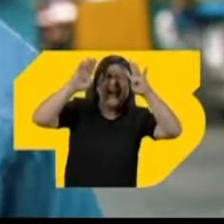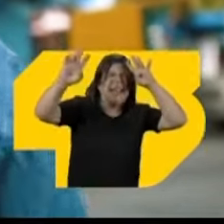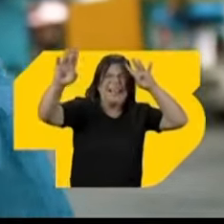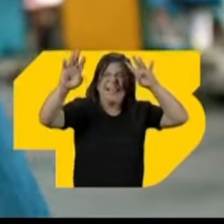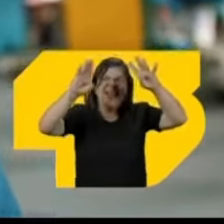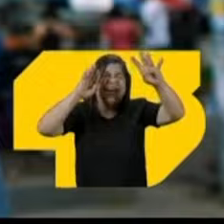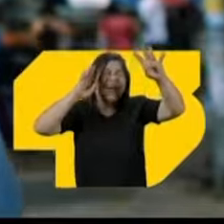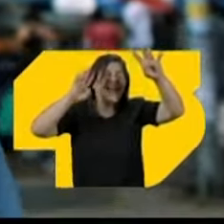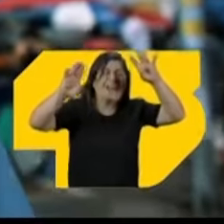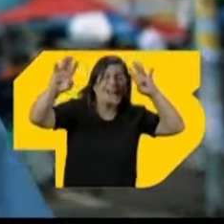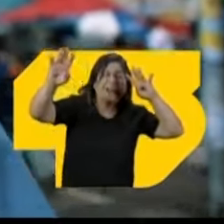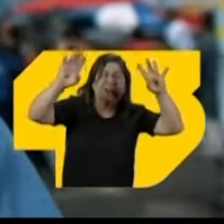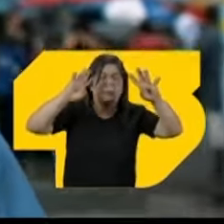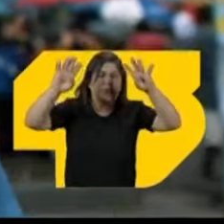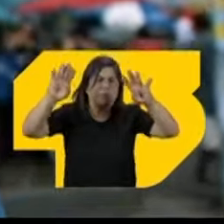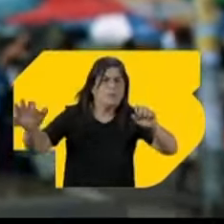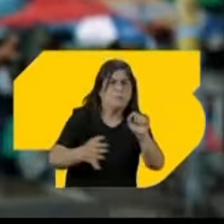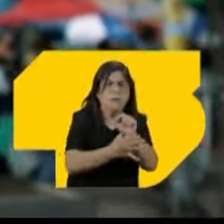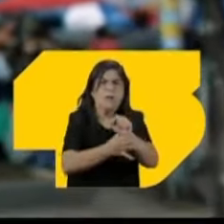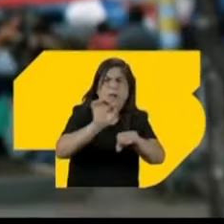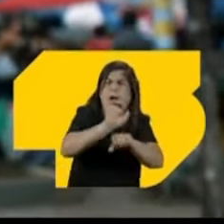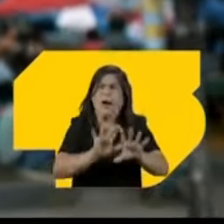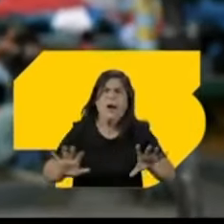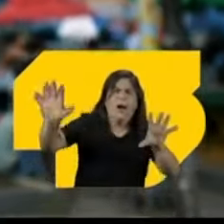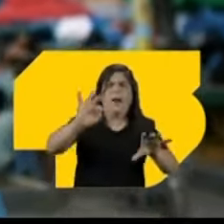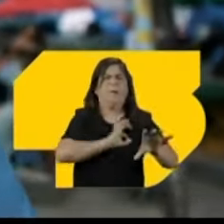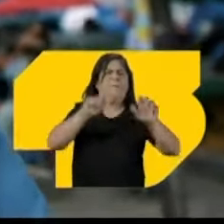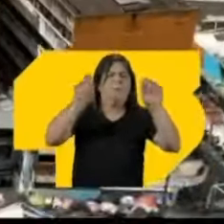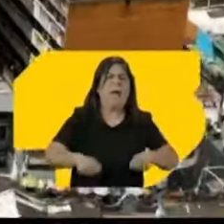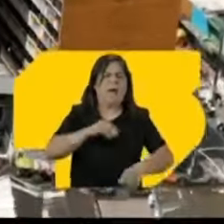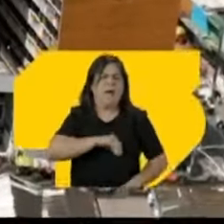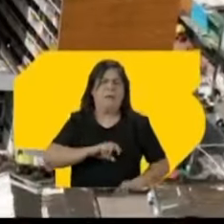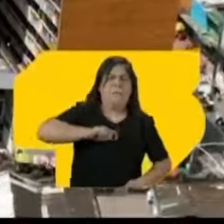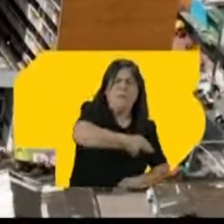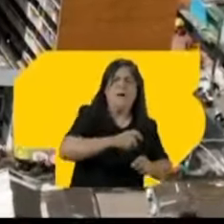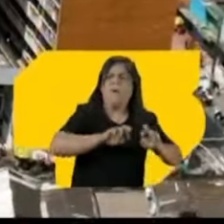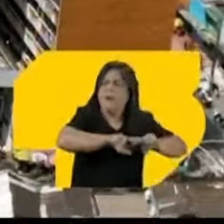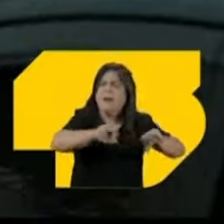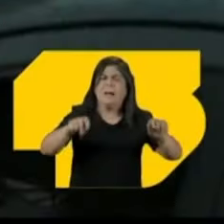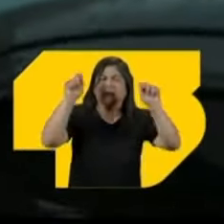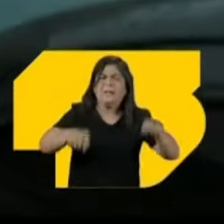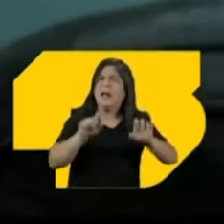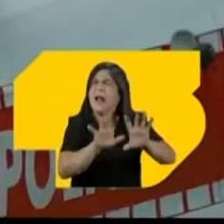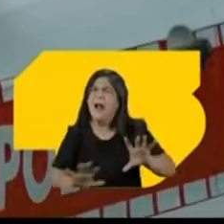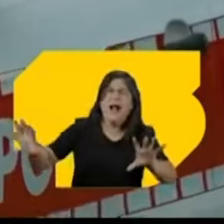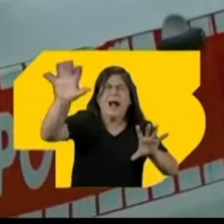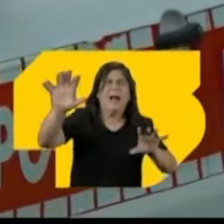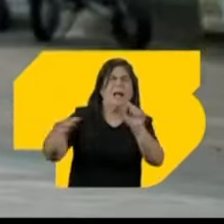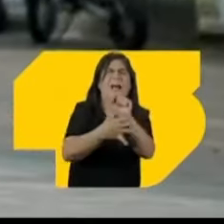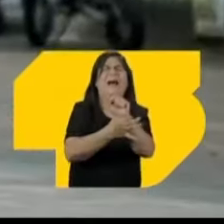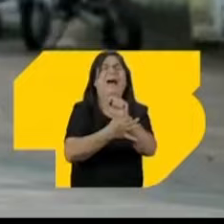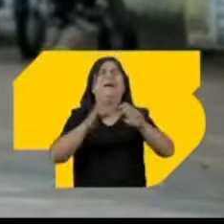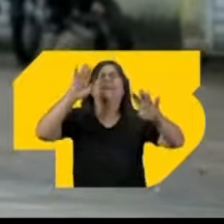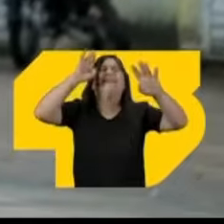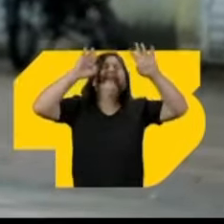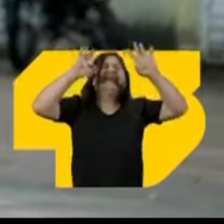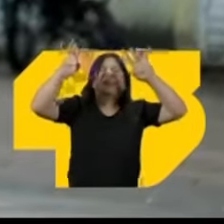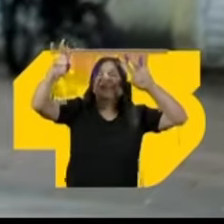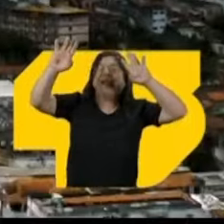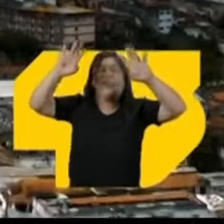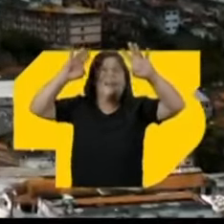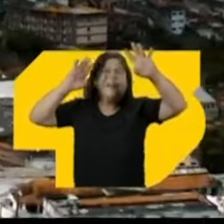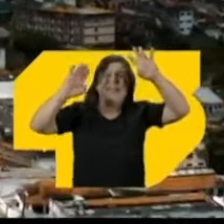respeitado. Me diz, tu consegue imaginar? Segurança decente por todo esse estado e o policial bem mais remunerado. Você sem medo